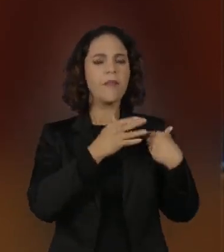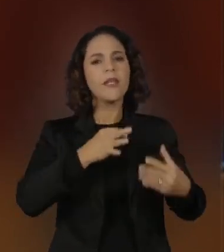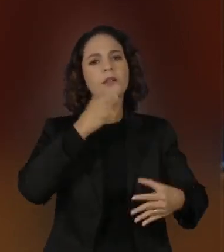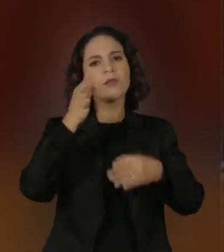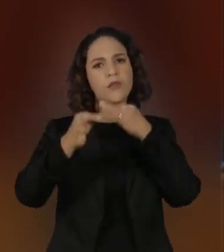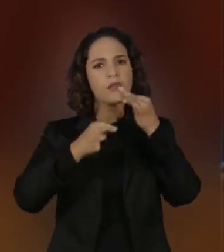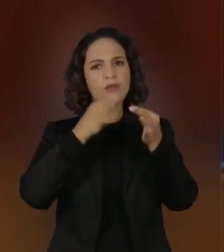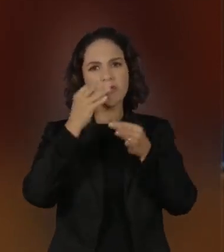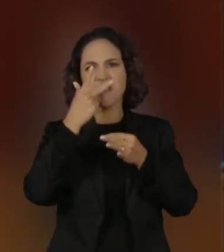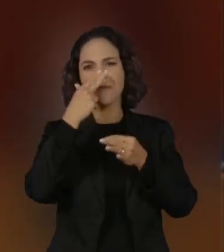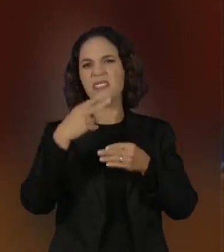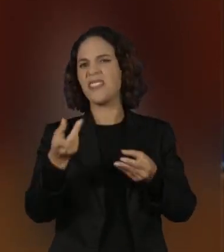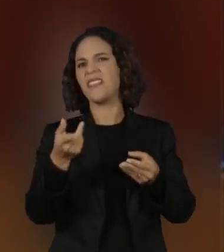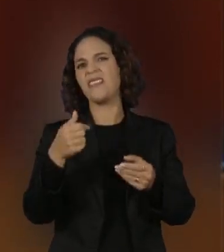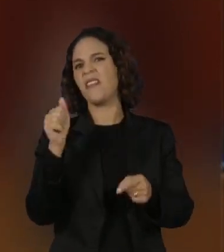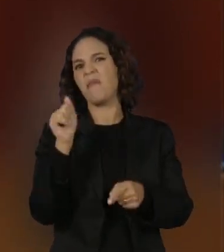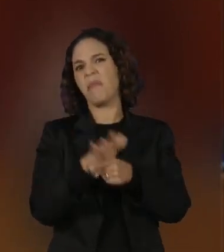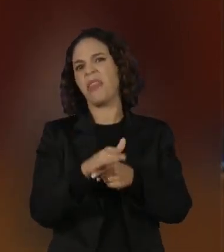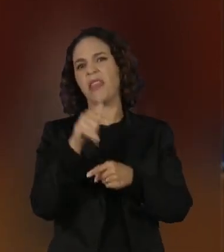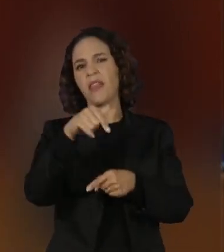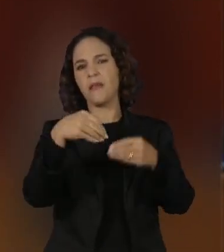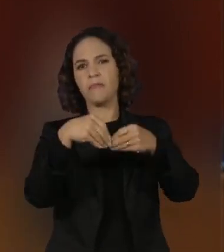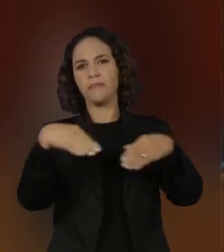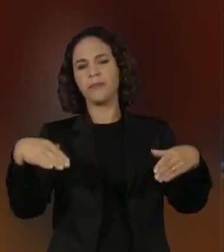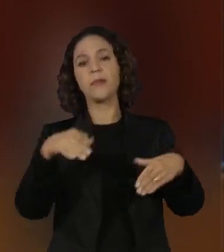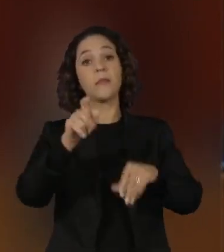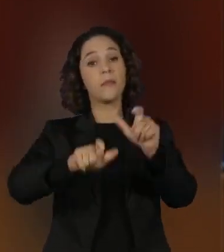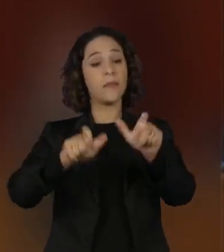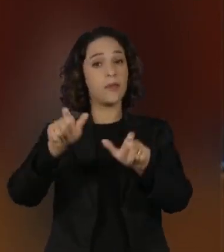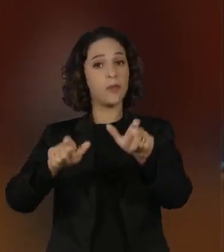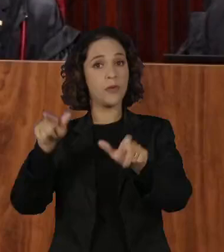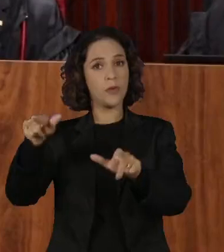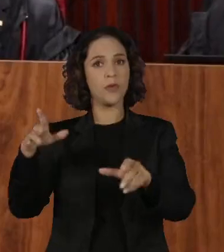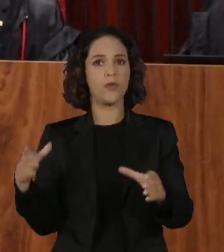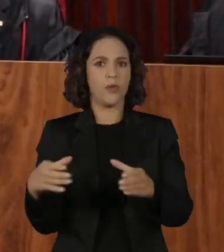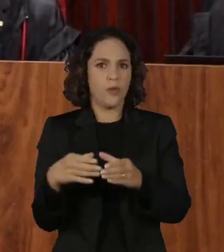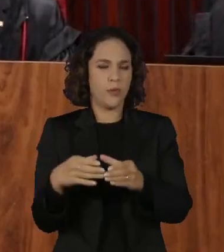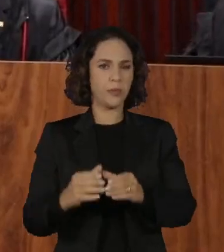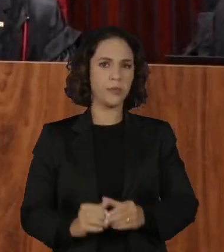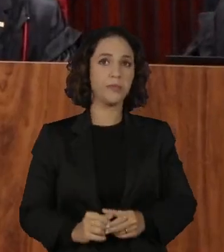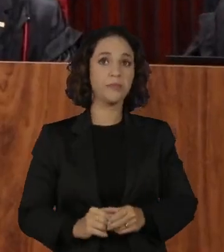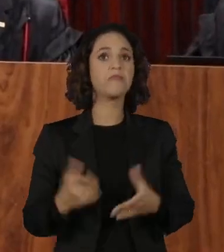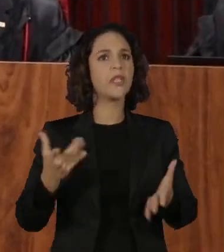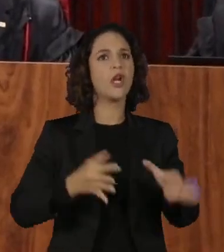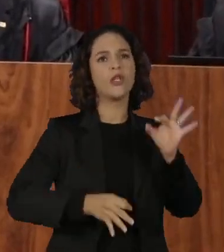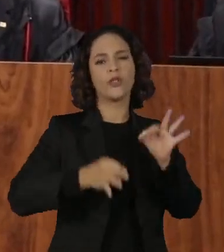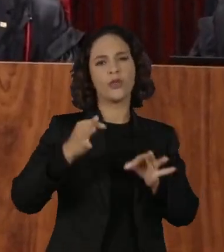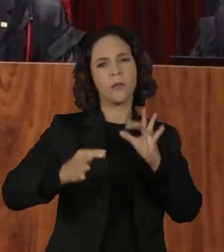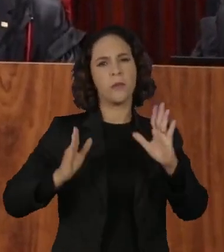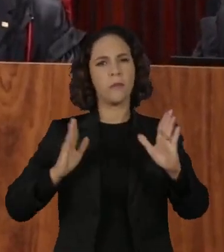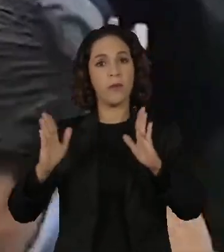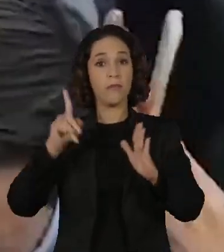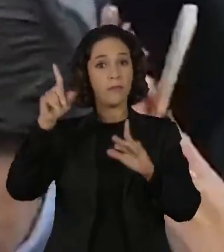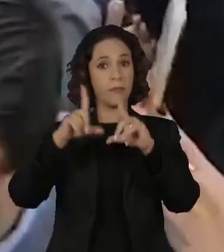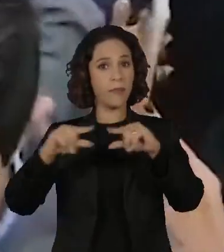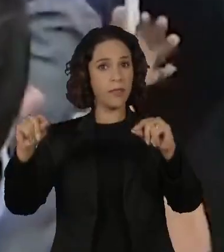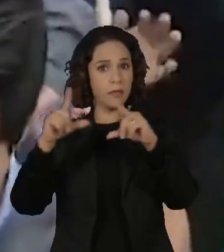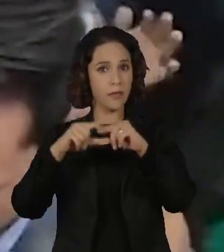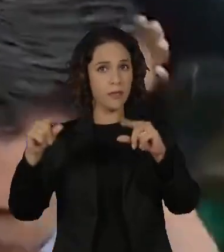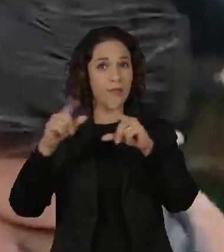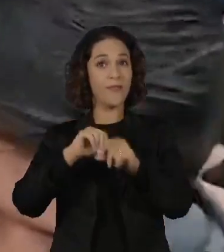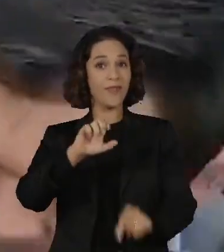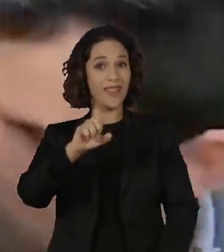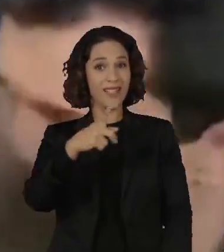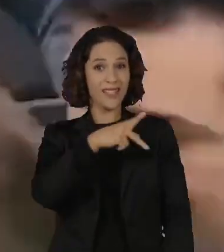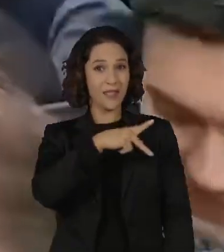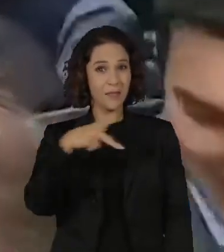ainda desmerecedoras lançadas a integrantes da corte enquanto o julgamento acontecia em Brasília o